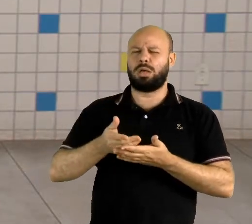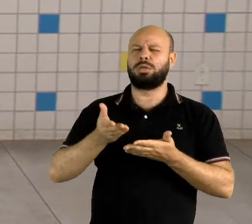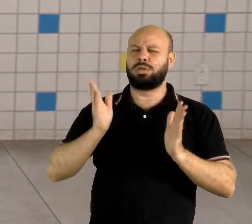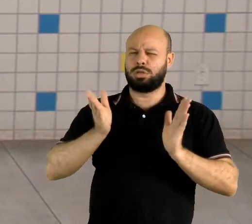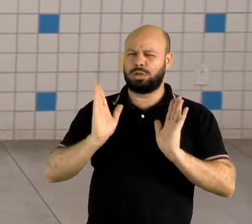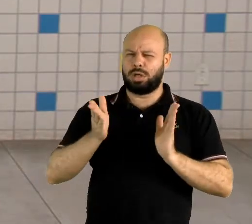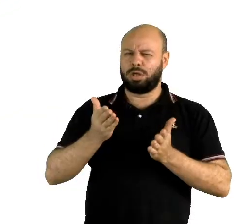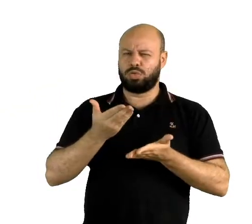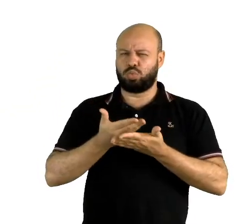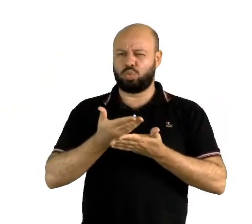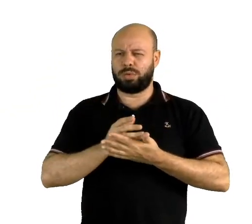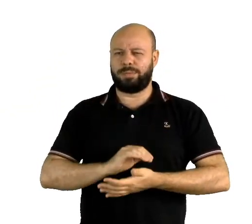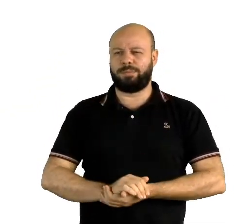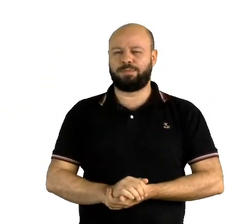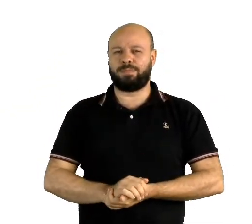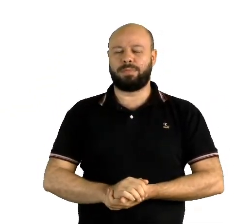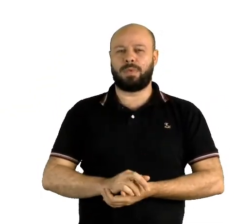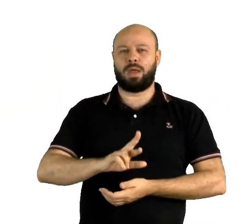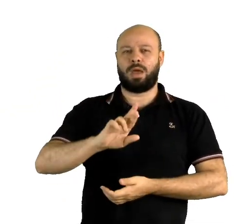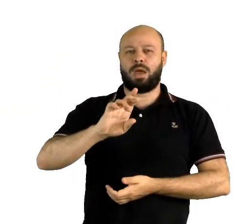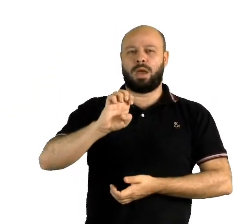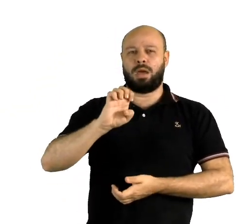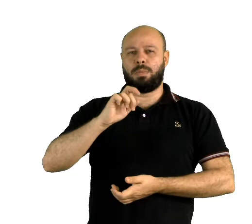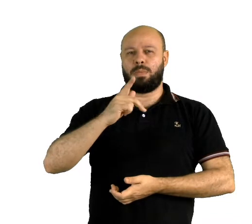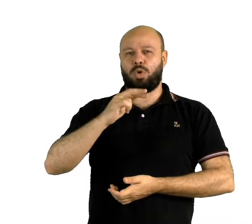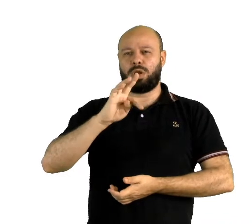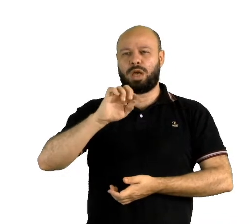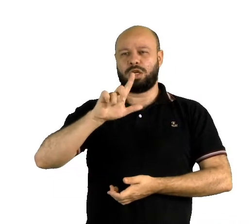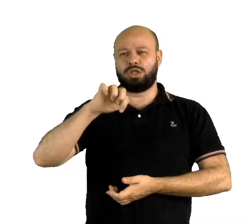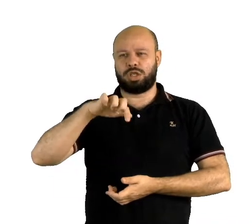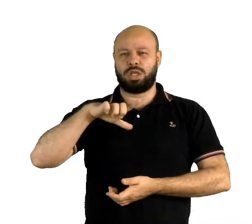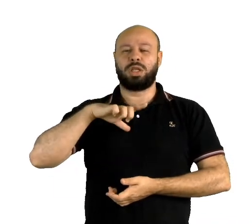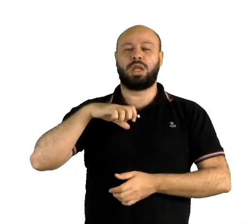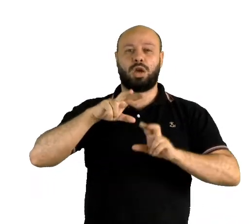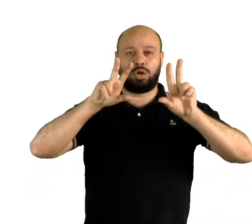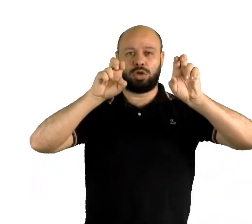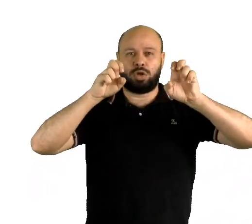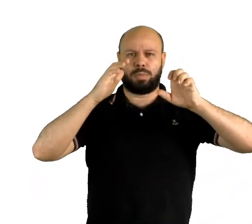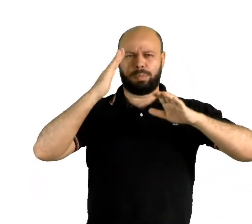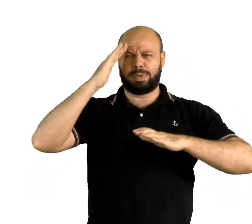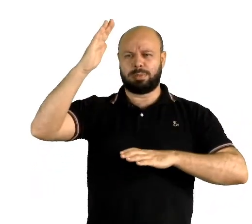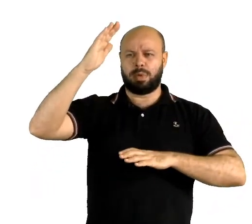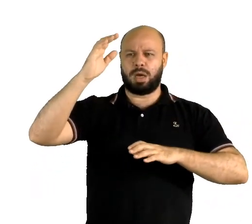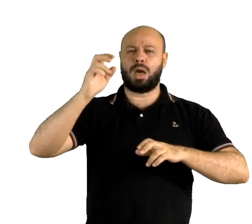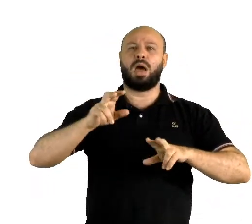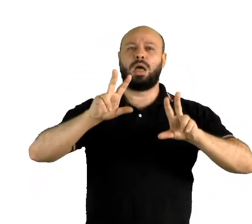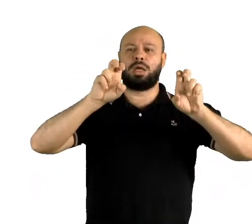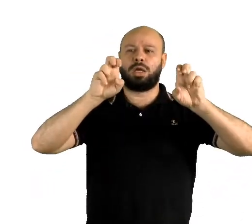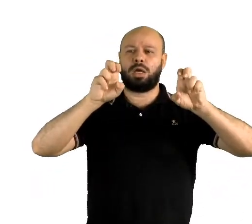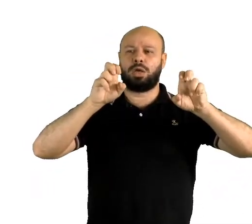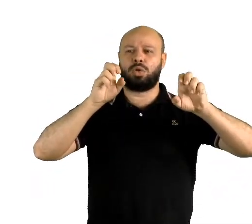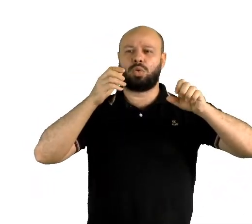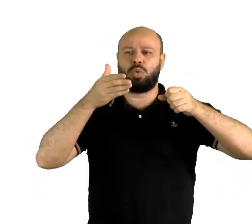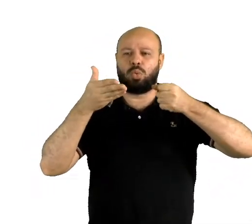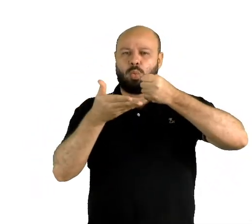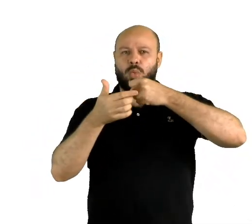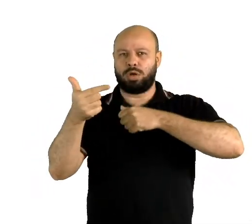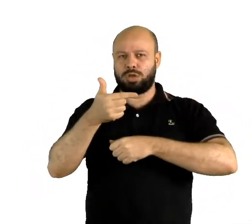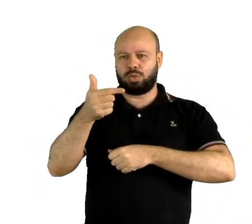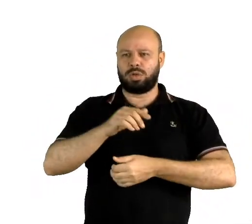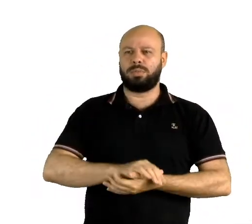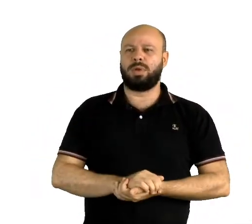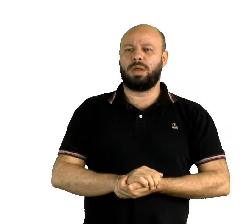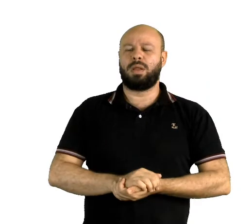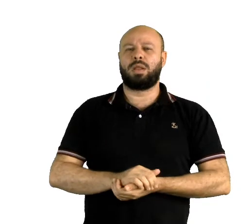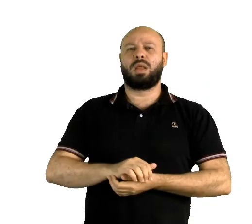né? A reportagem, ela vai ter título principal e título secundário. Ela vai ter o